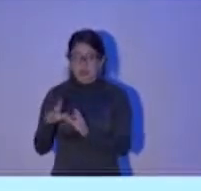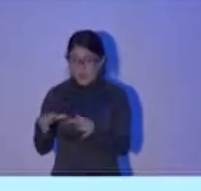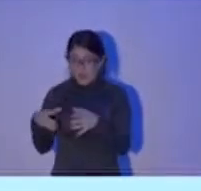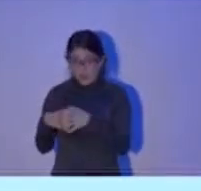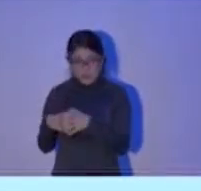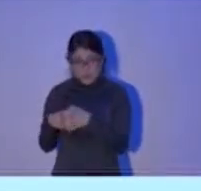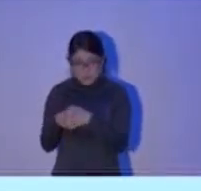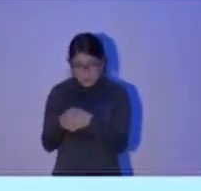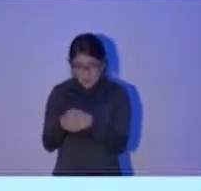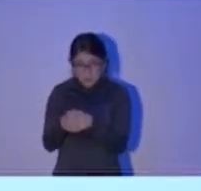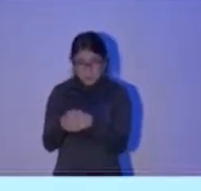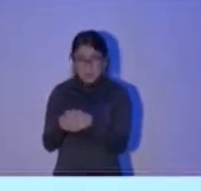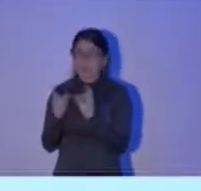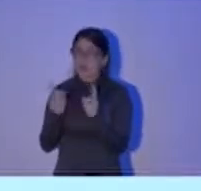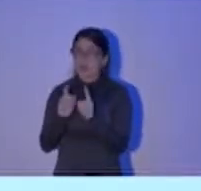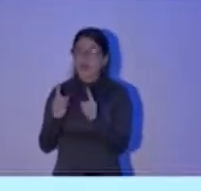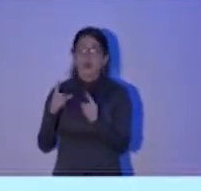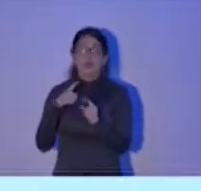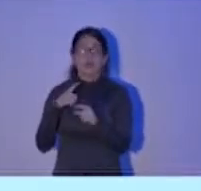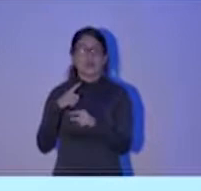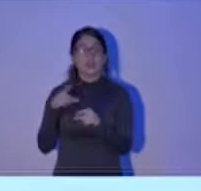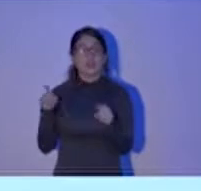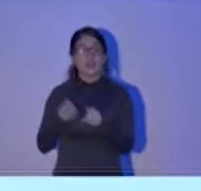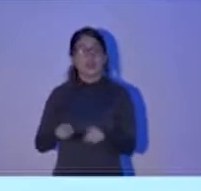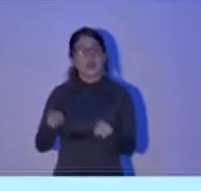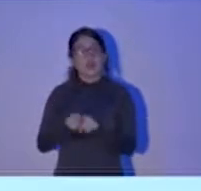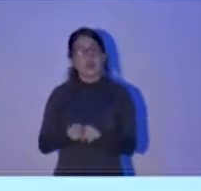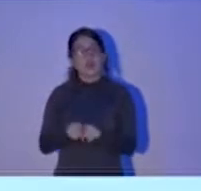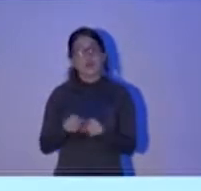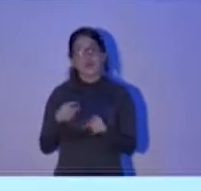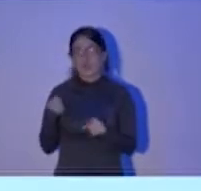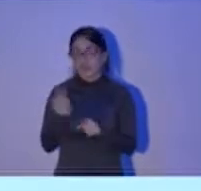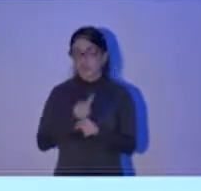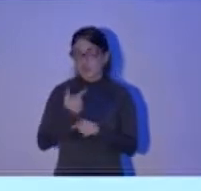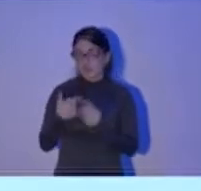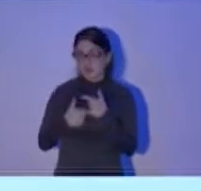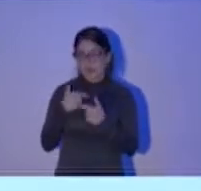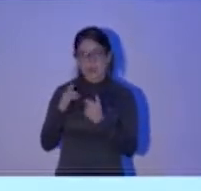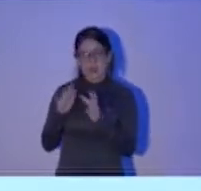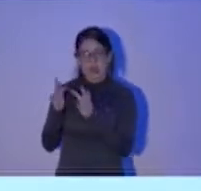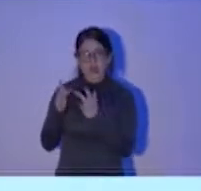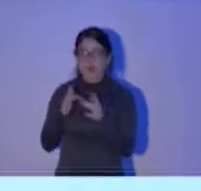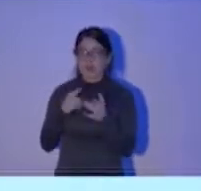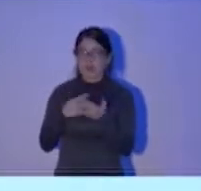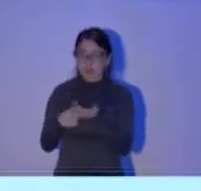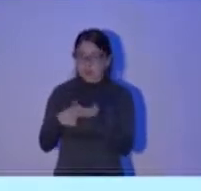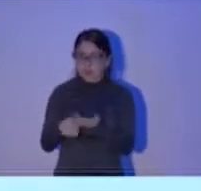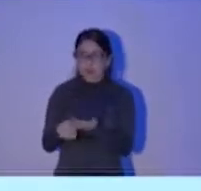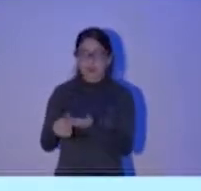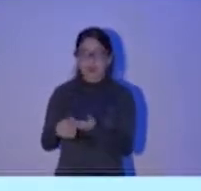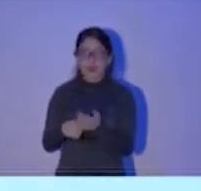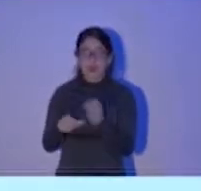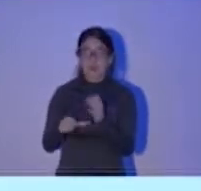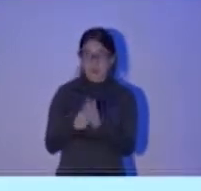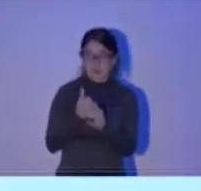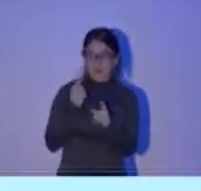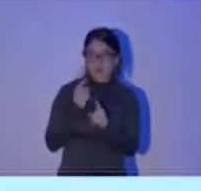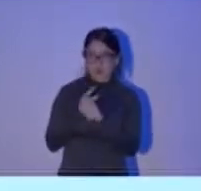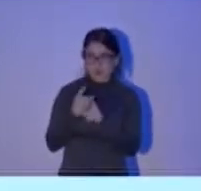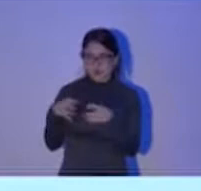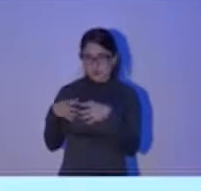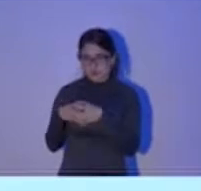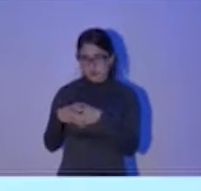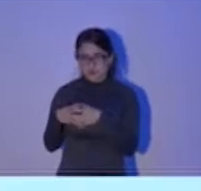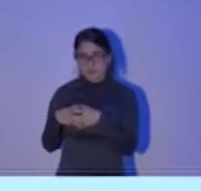grupo compacto, porque nós estamos trabalhando em rede. Nós alinhamos, a partir do primeiro encontro,